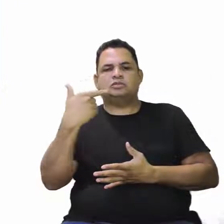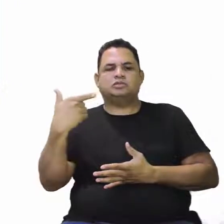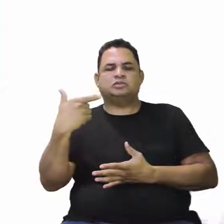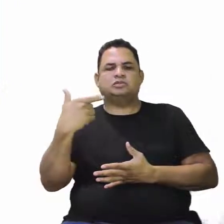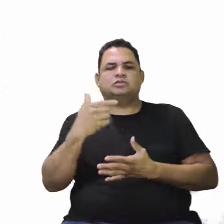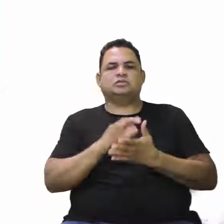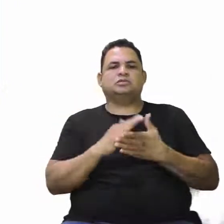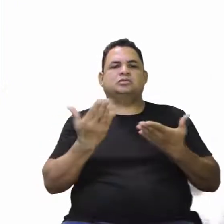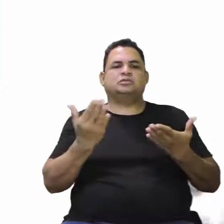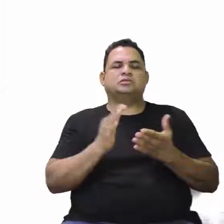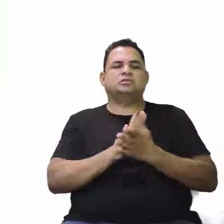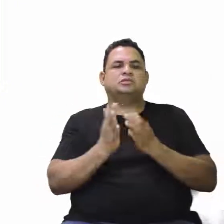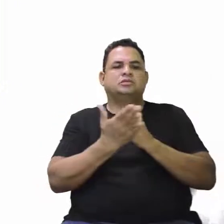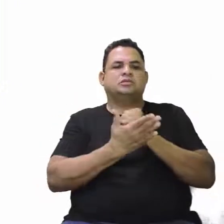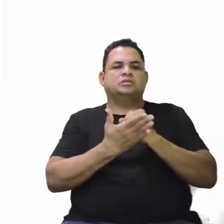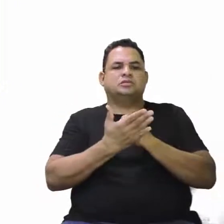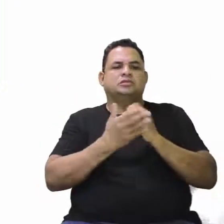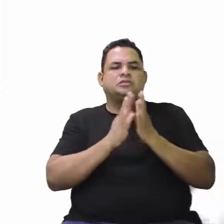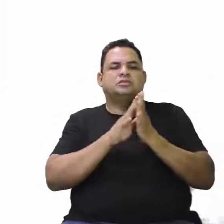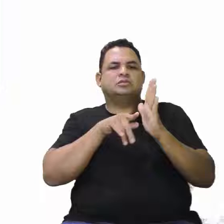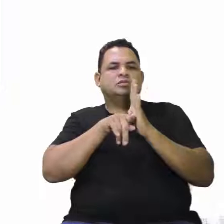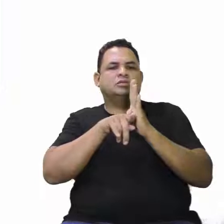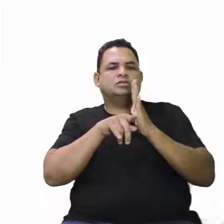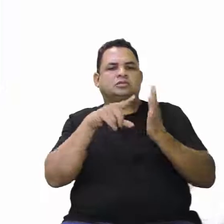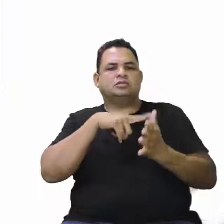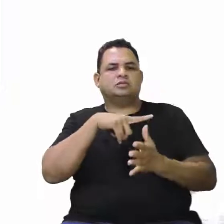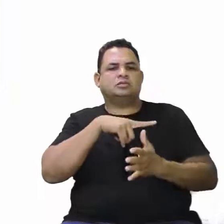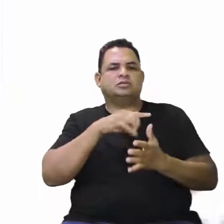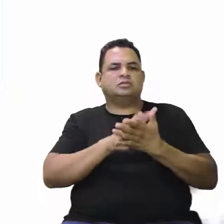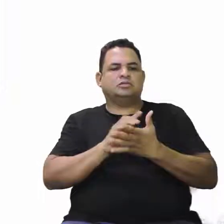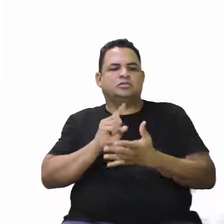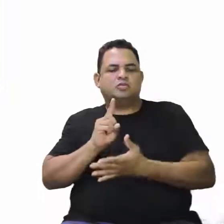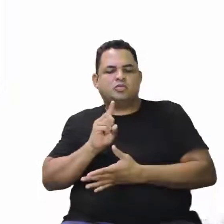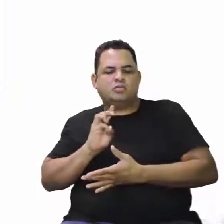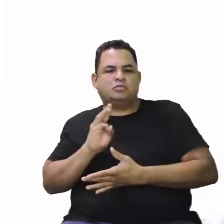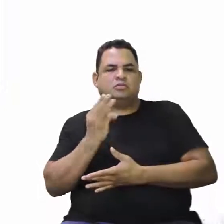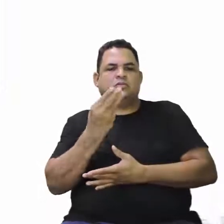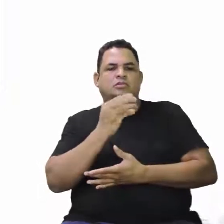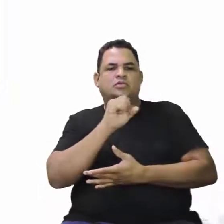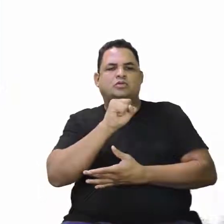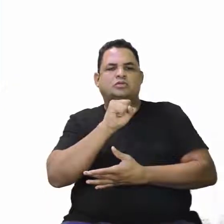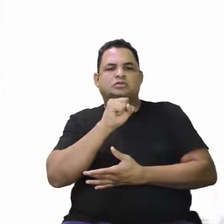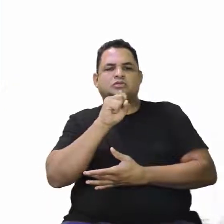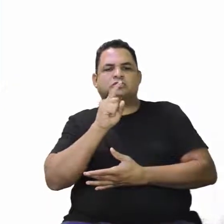2022. Então, com base na pesquisa, nós temos aí